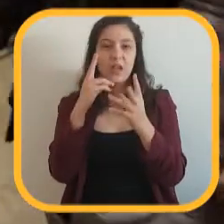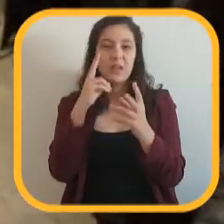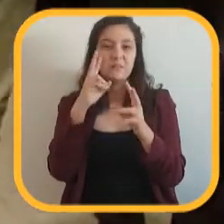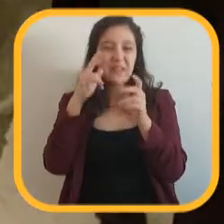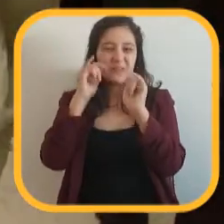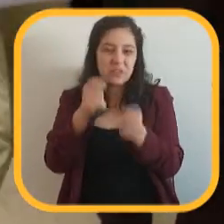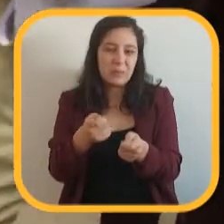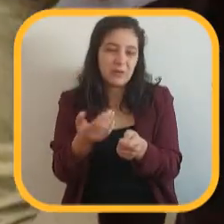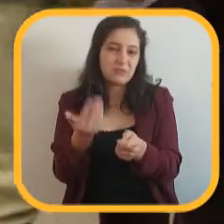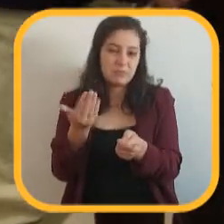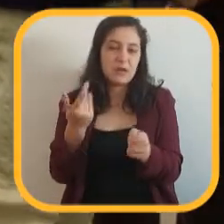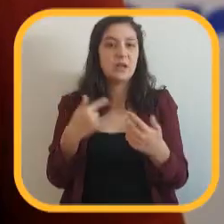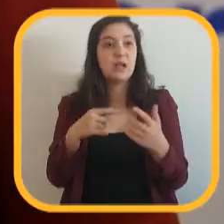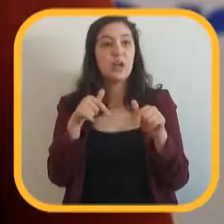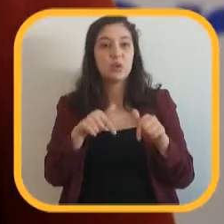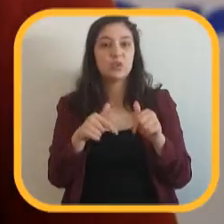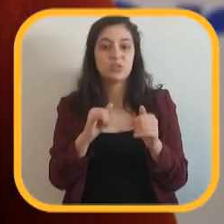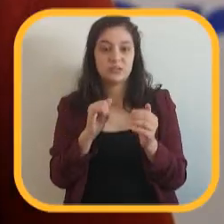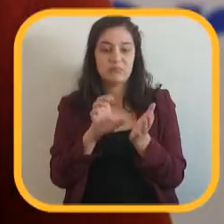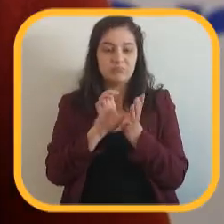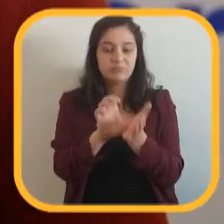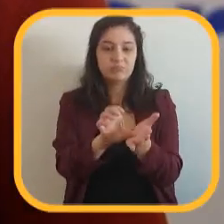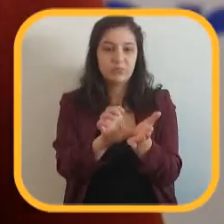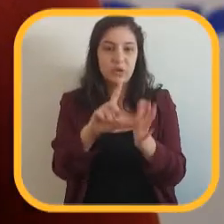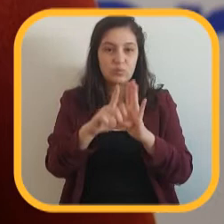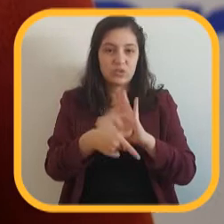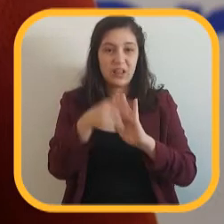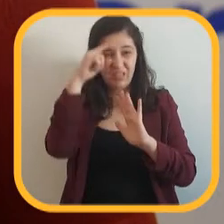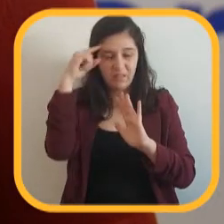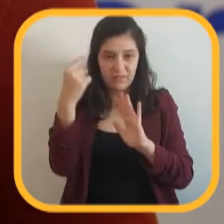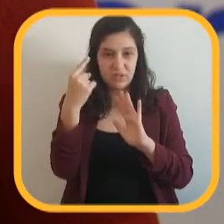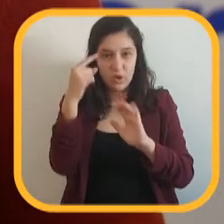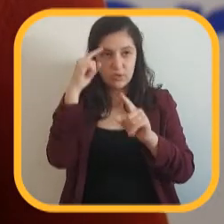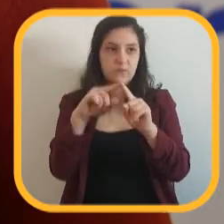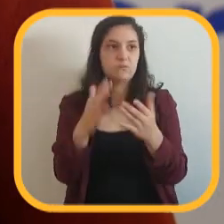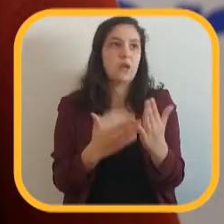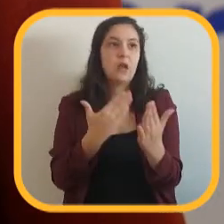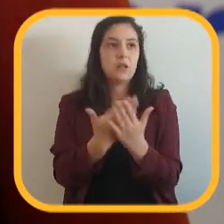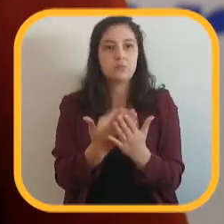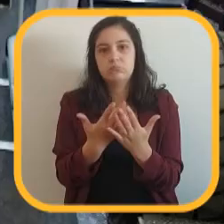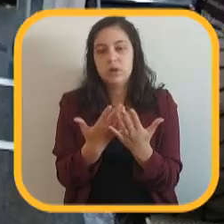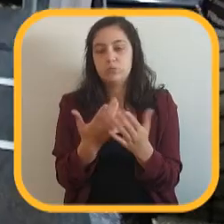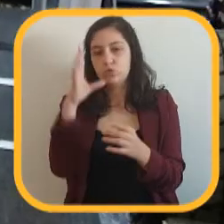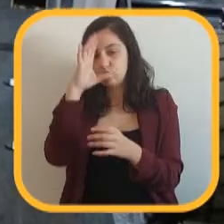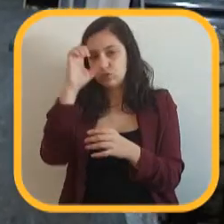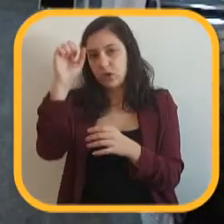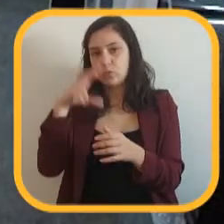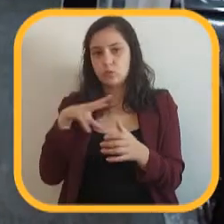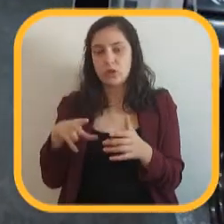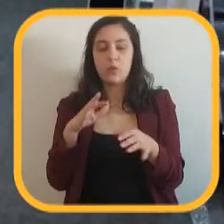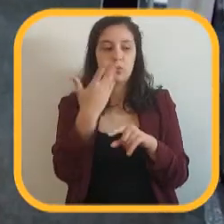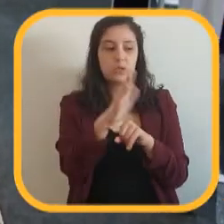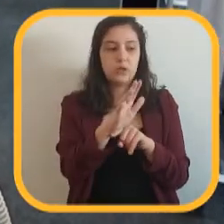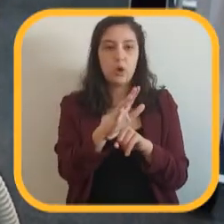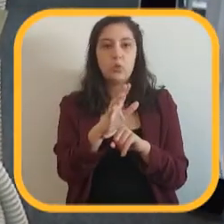investimento é insuficiente. Neste momento é mais difícil ter um financiamento de um projeto para uma candidatura do Estado português, portanto da FCT, do